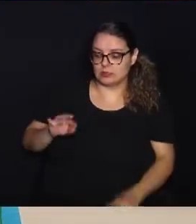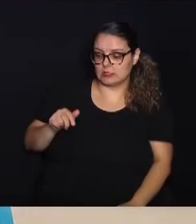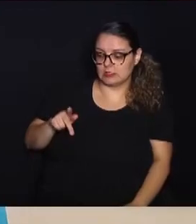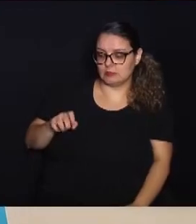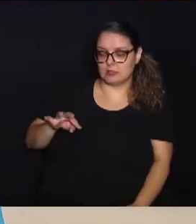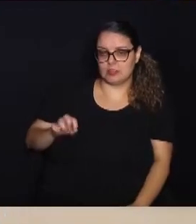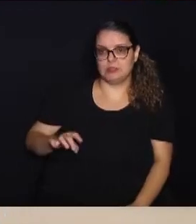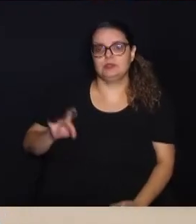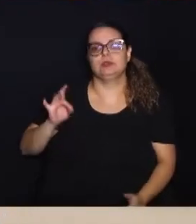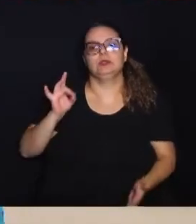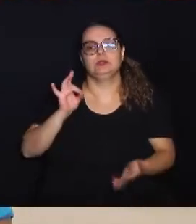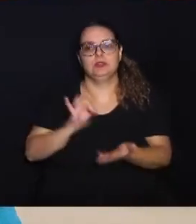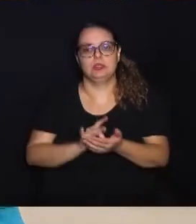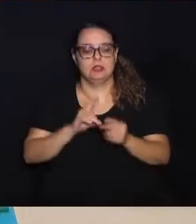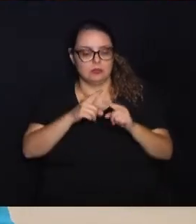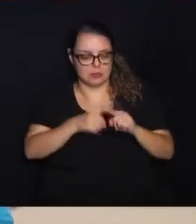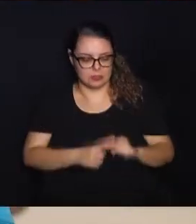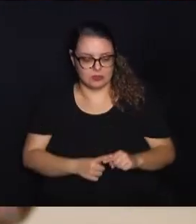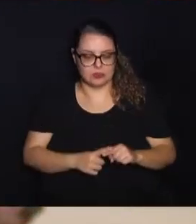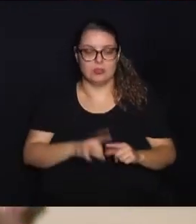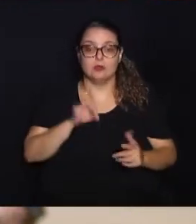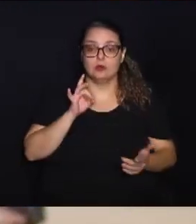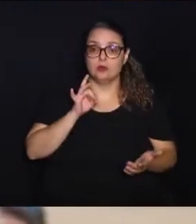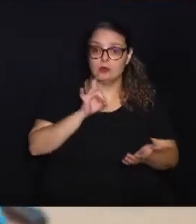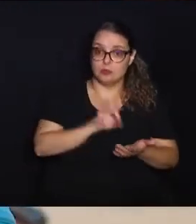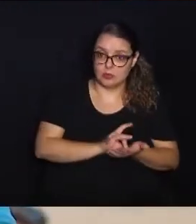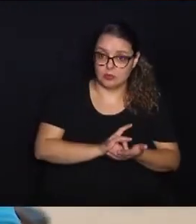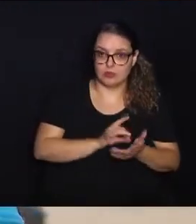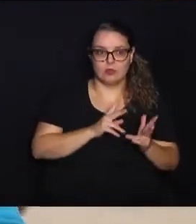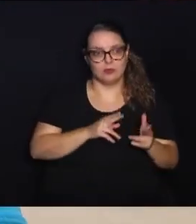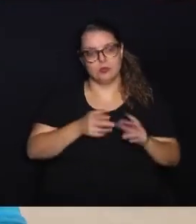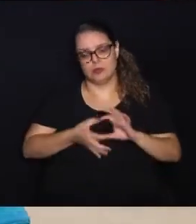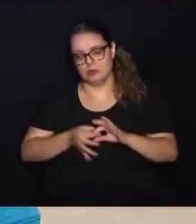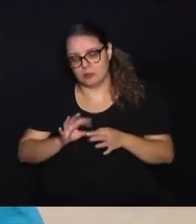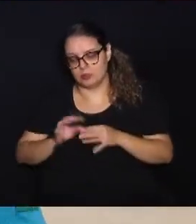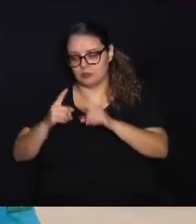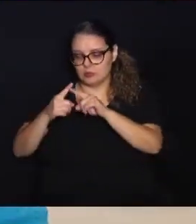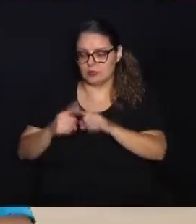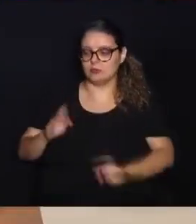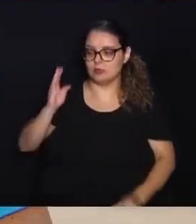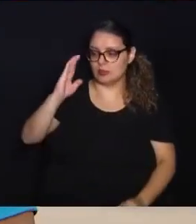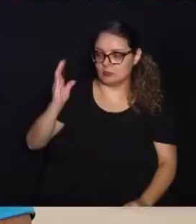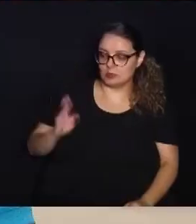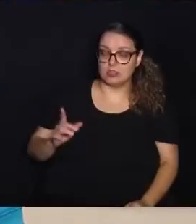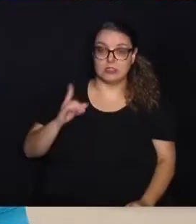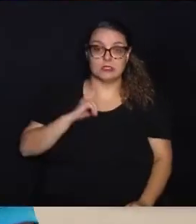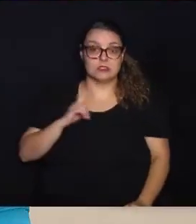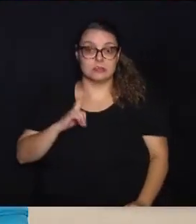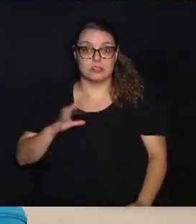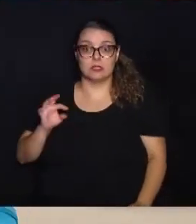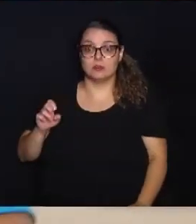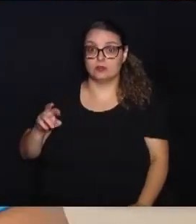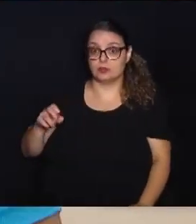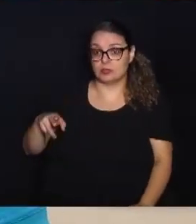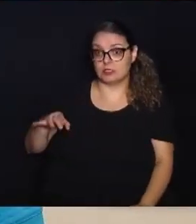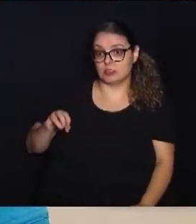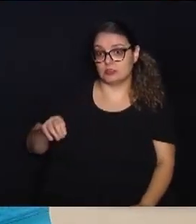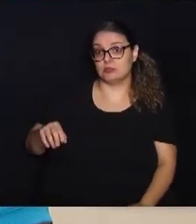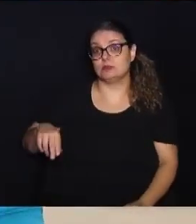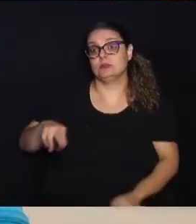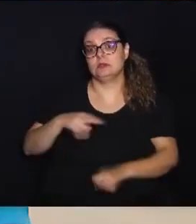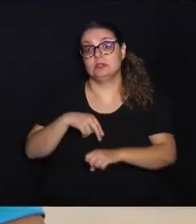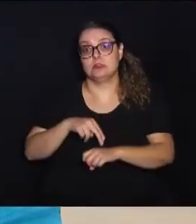tablado embaixo. Então é um tapete de 13 por 13 em que as meninas não podem sair do limite, né, da